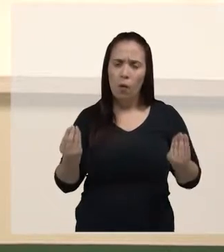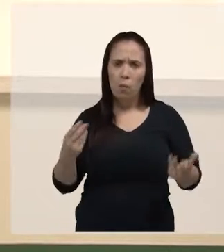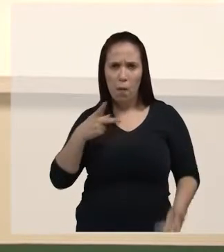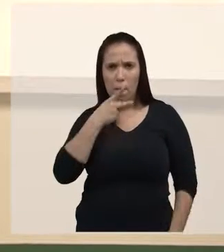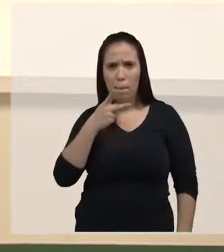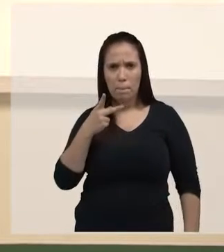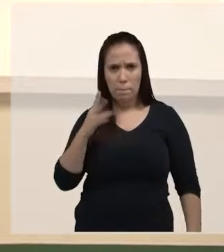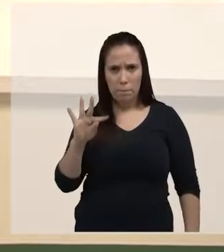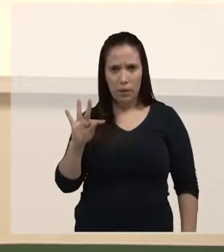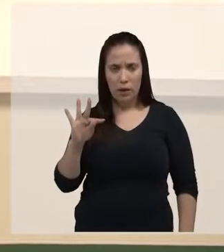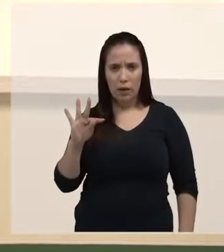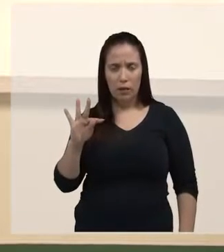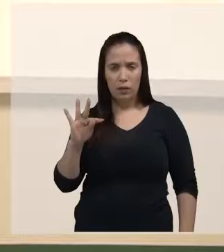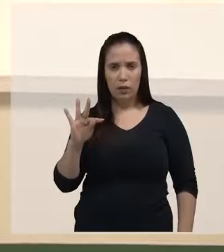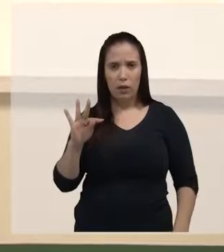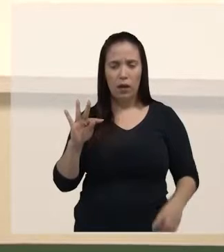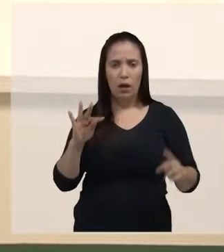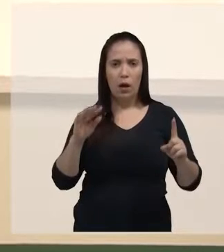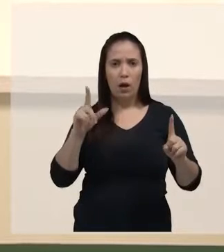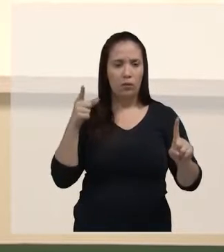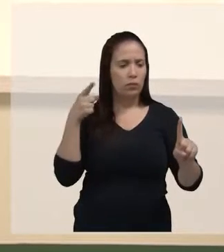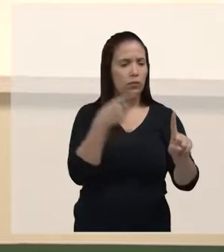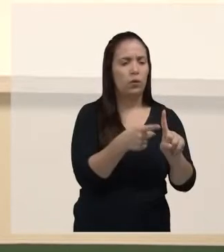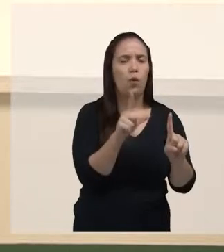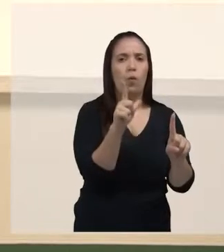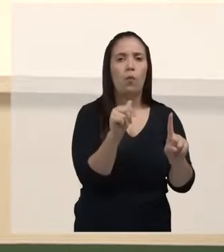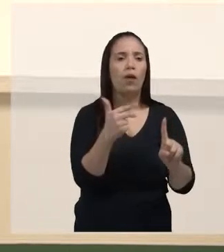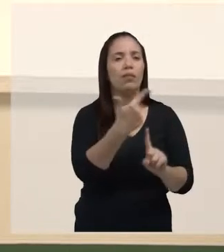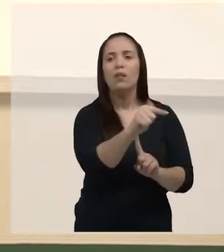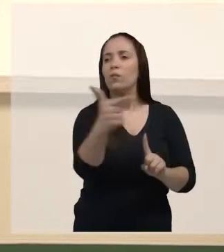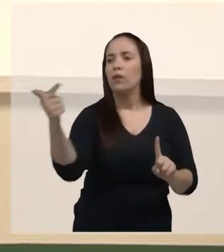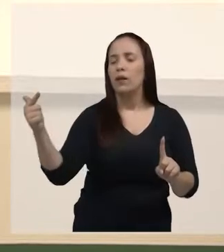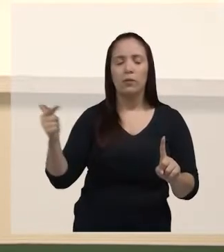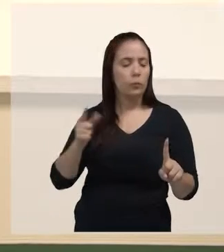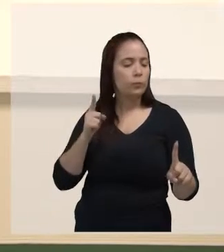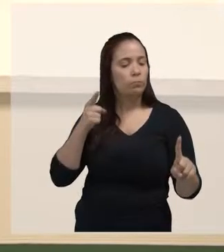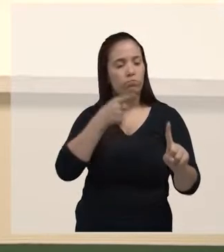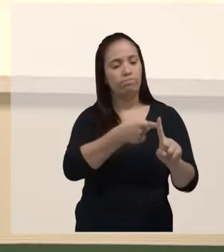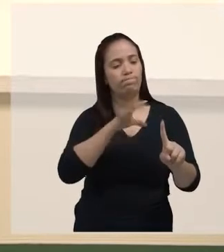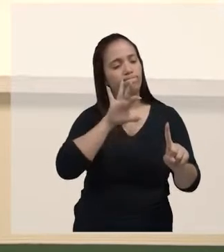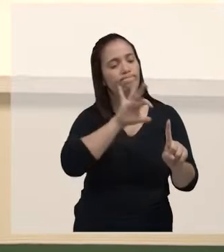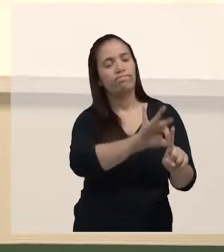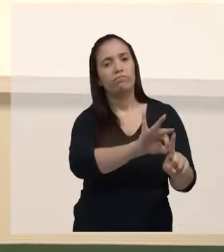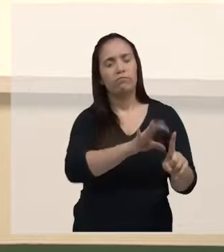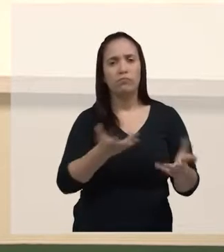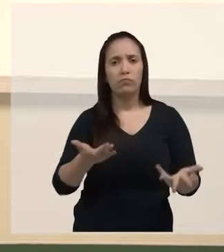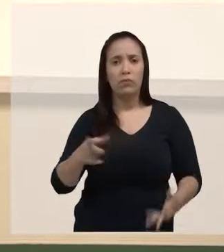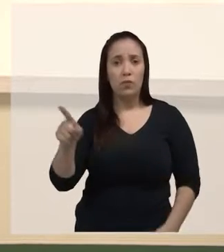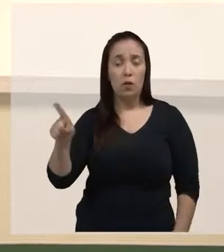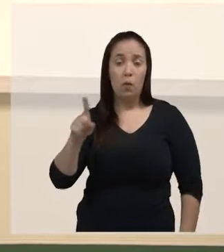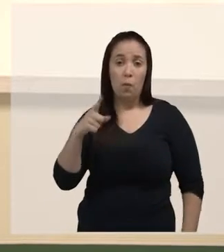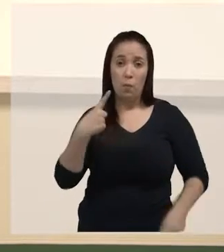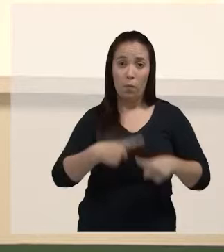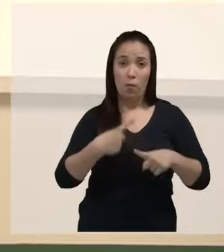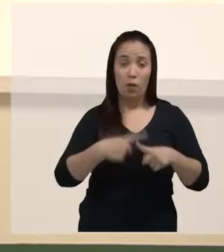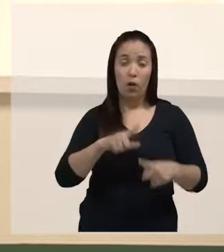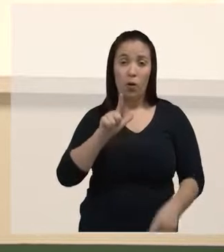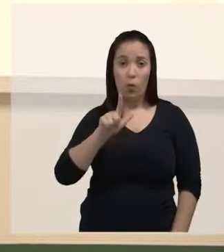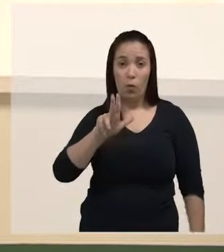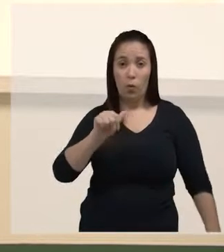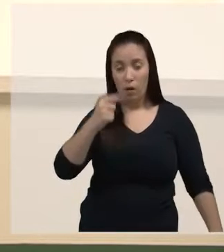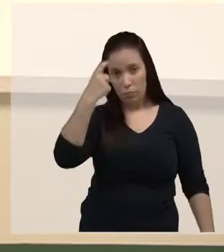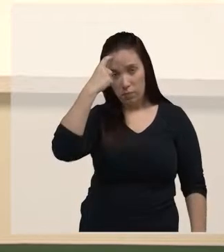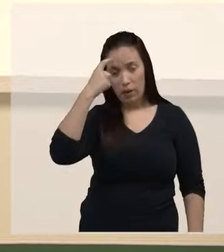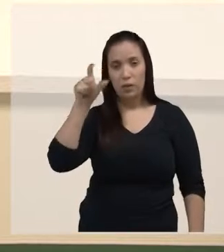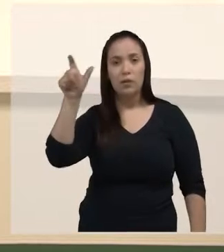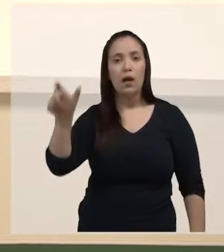fosse o Lula e o Lula fosse o PT e não existe mais ninguém. Não, mas o pior de tudo isso é que o Lula se considera a própria esquerda. E maior do que o